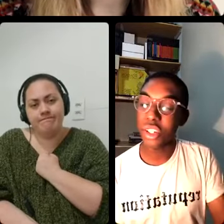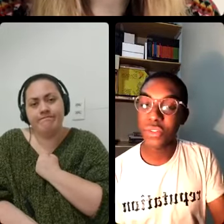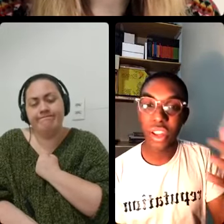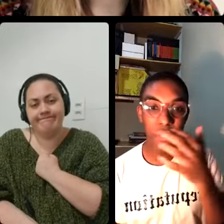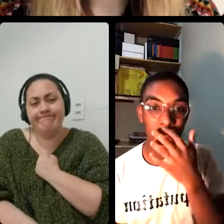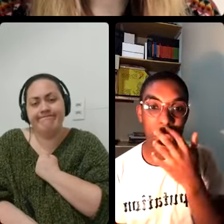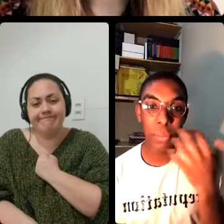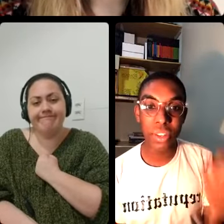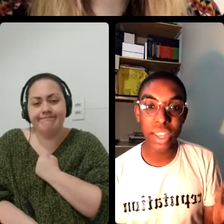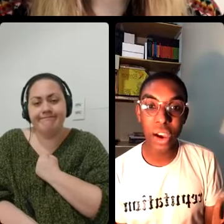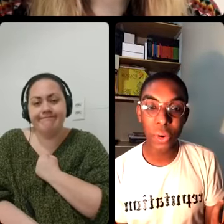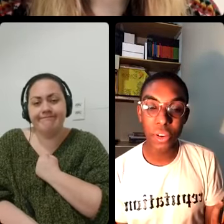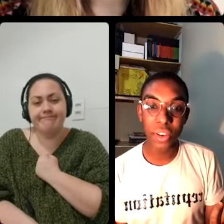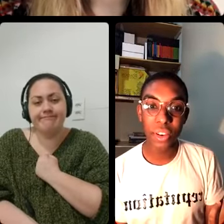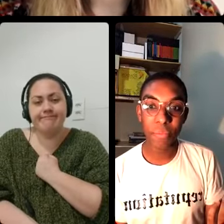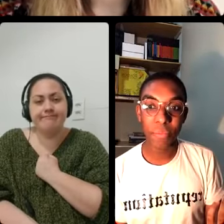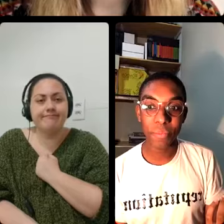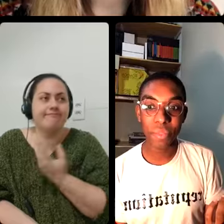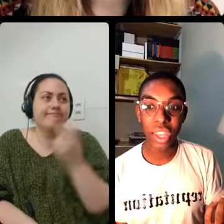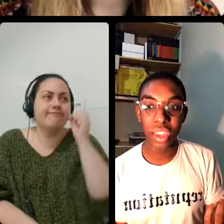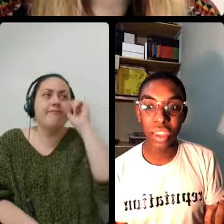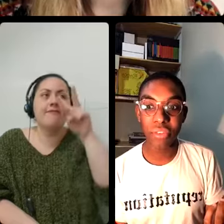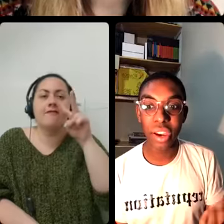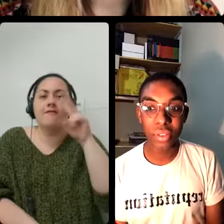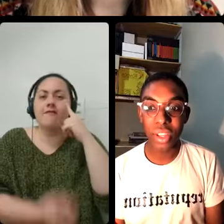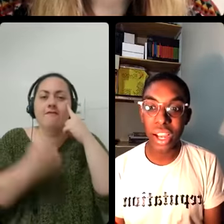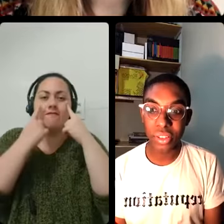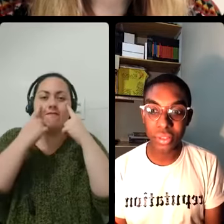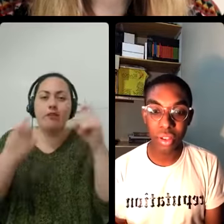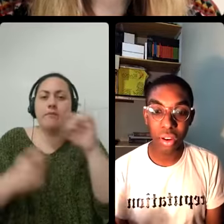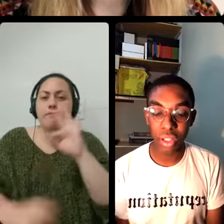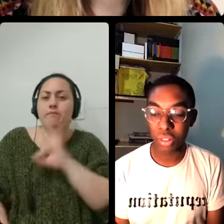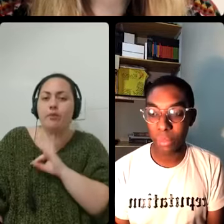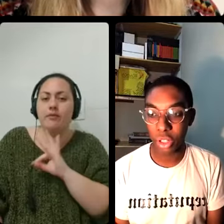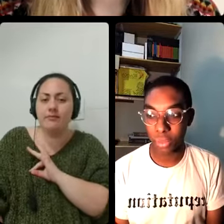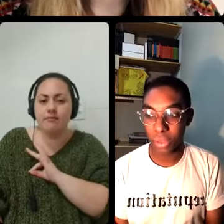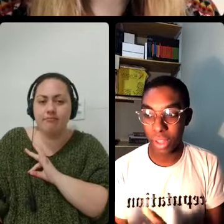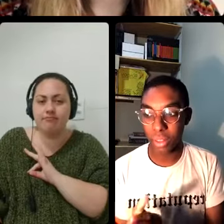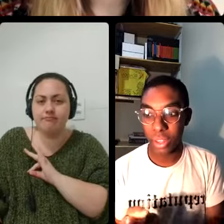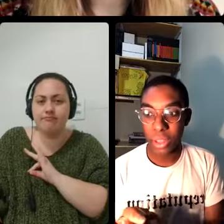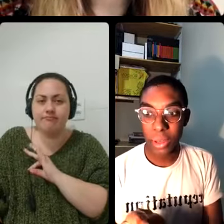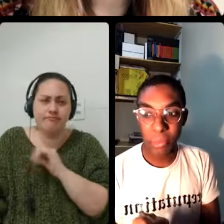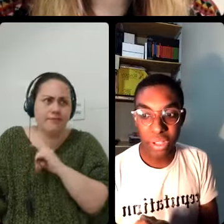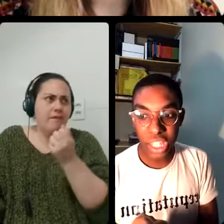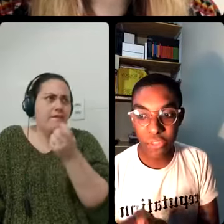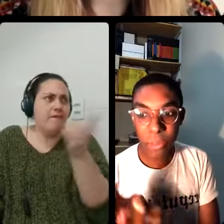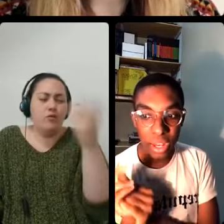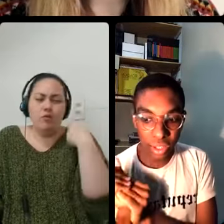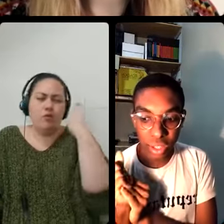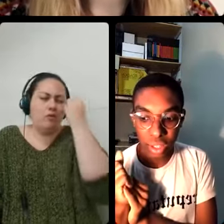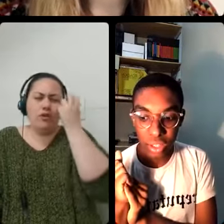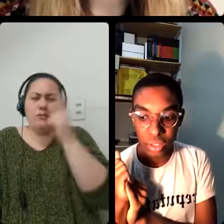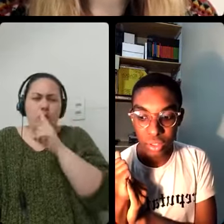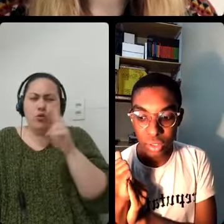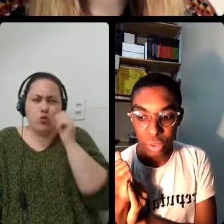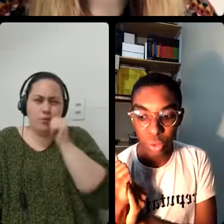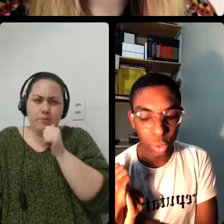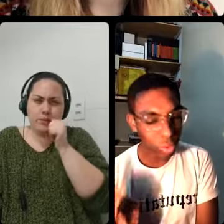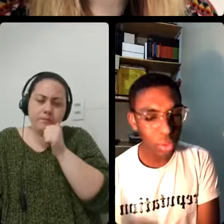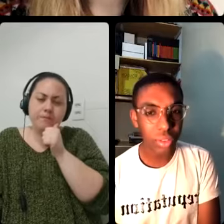Enfim, a gente vê violência policial, tem vários casos, agora não vou lembrar o nome dela, mas teve uma menina